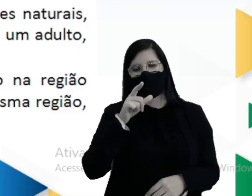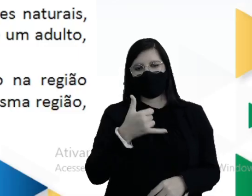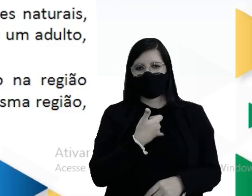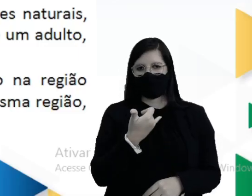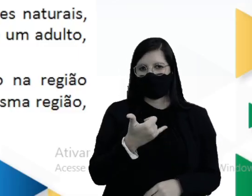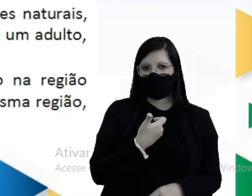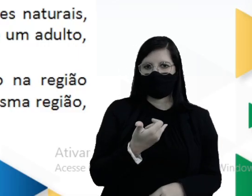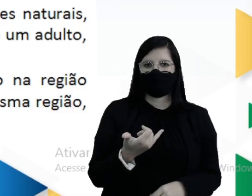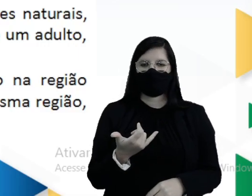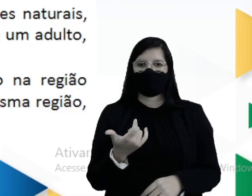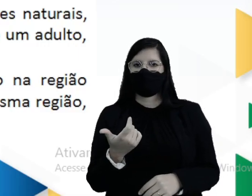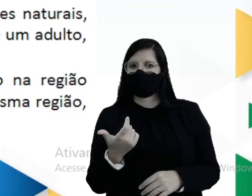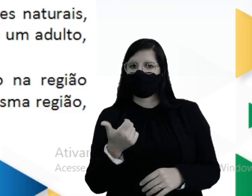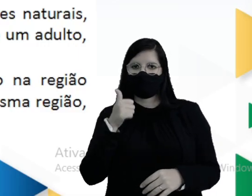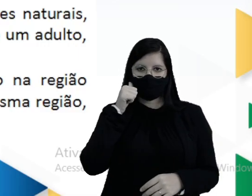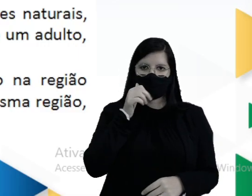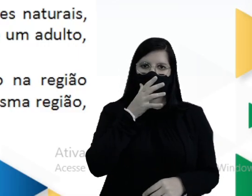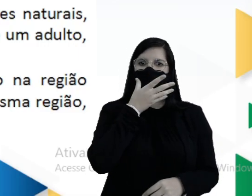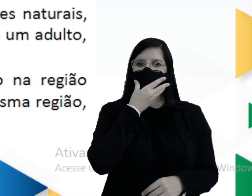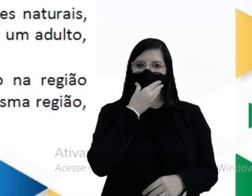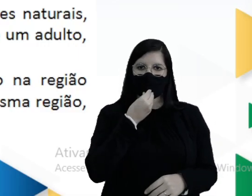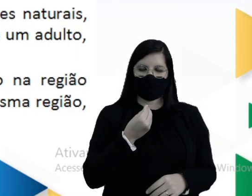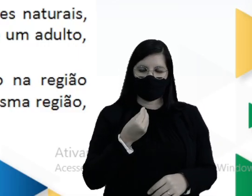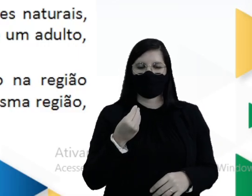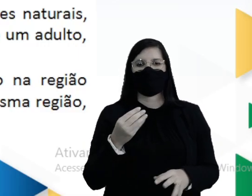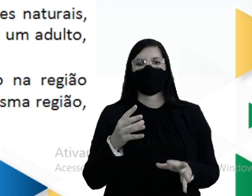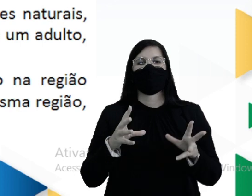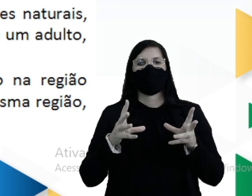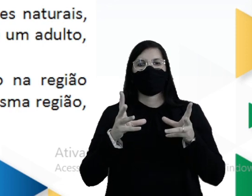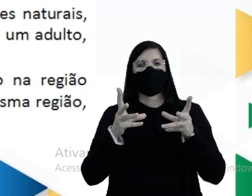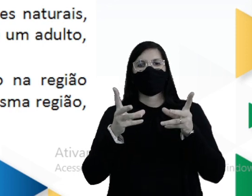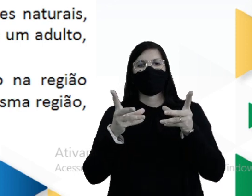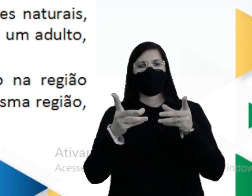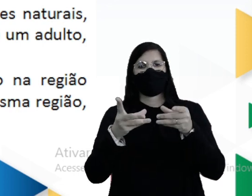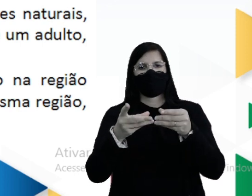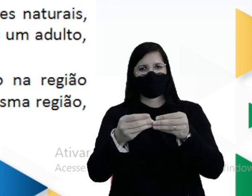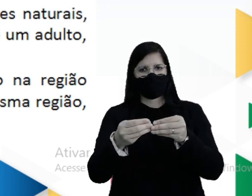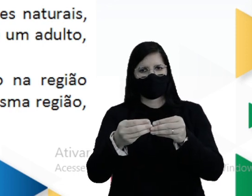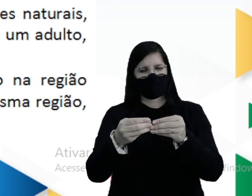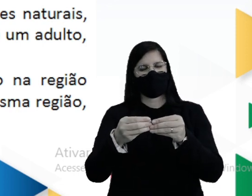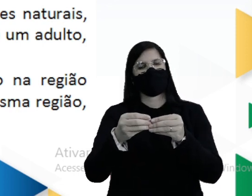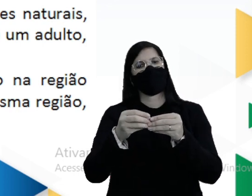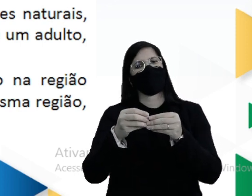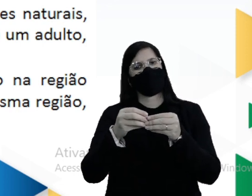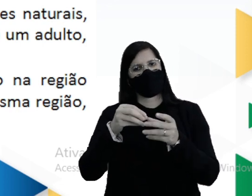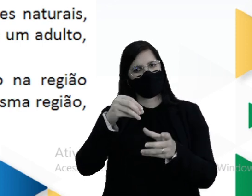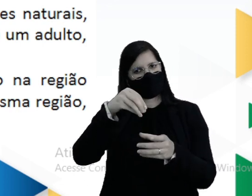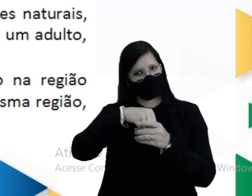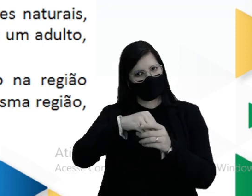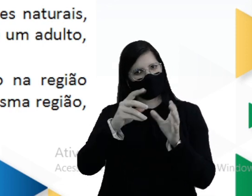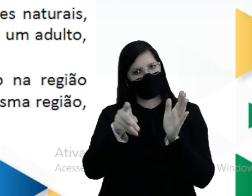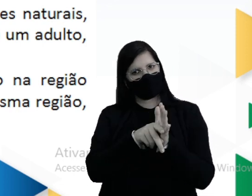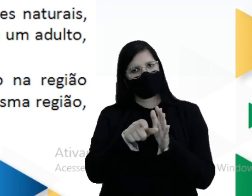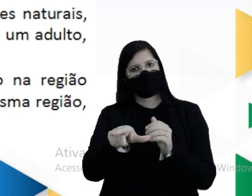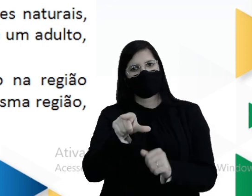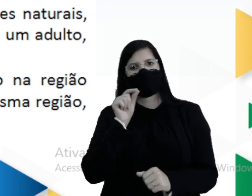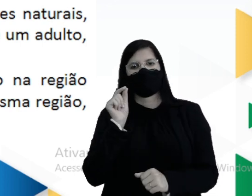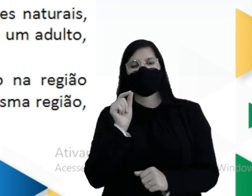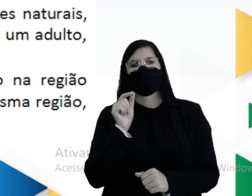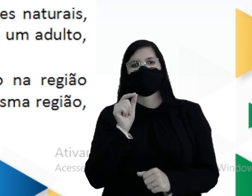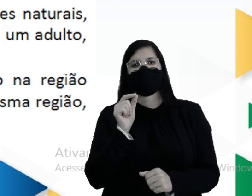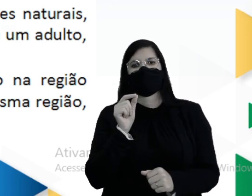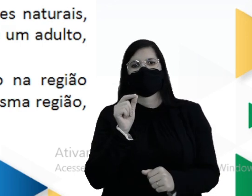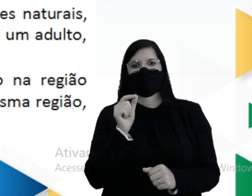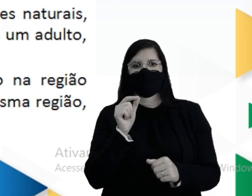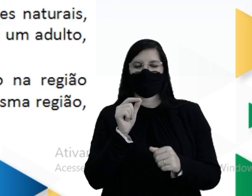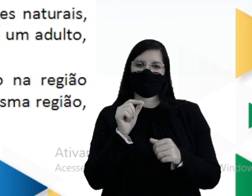o sexo, certo? Tudo isso vai nortear a questão da sua escolha do